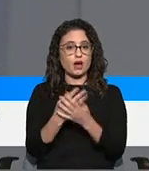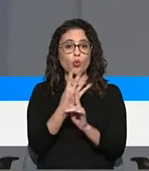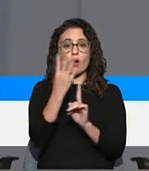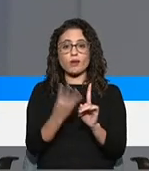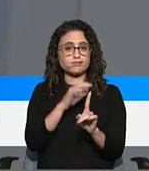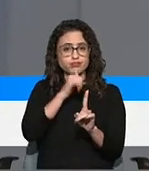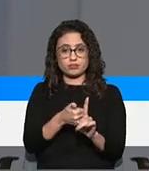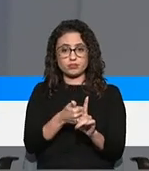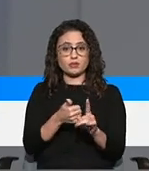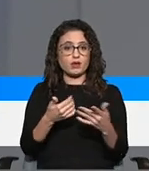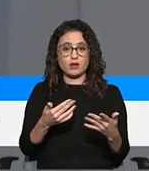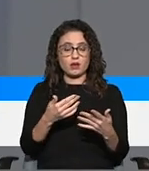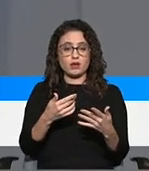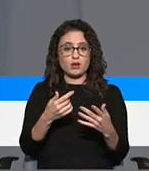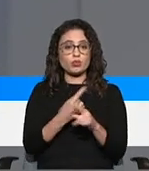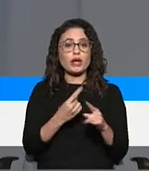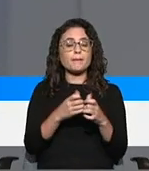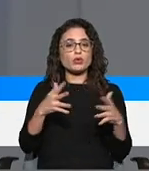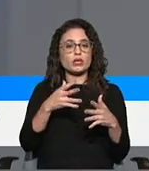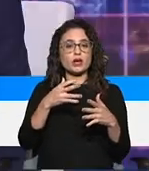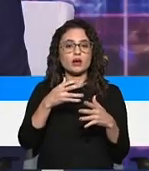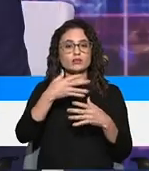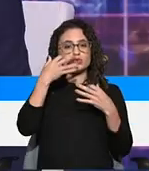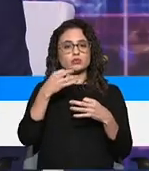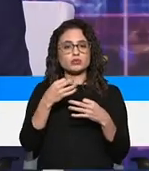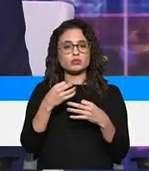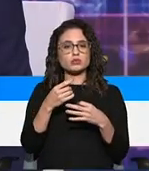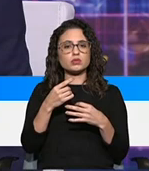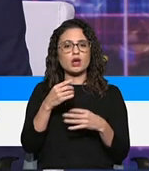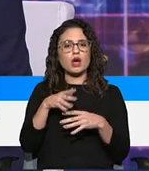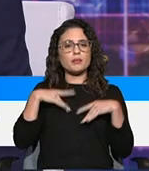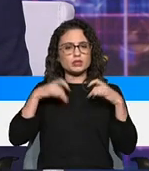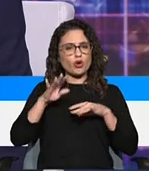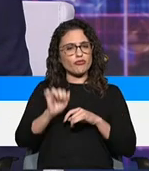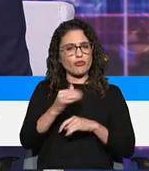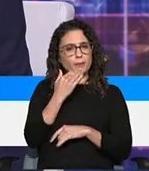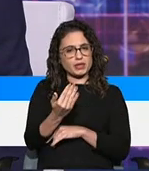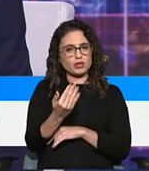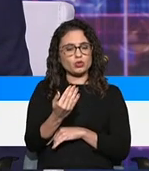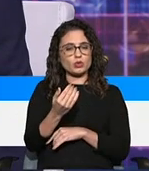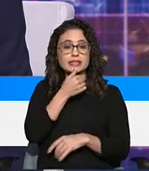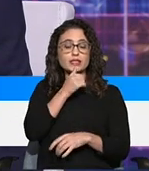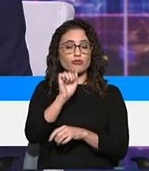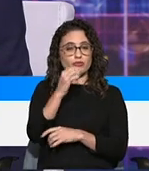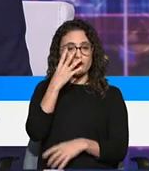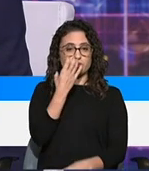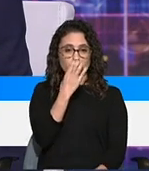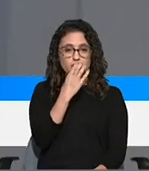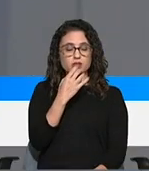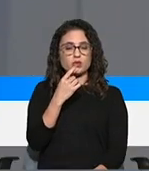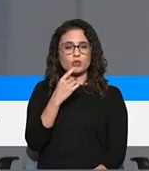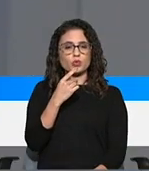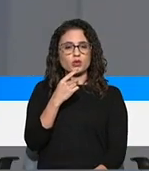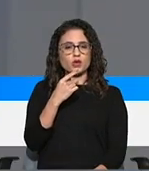contrassenso porque nor maor decisão de Marcelo Rebelo de Sousa parece mais acertado a decisão de Marcelo Rebelo de Sousa é a única em virtude